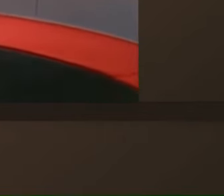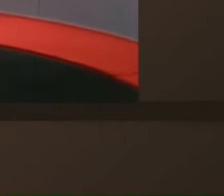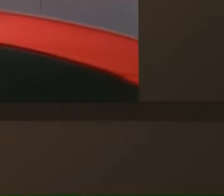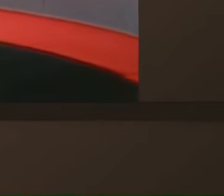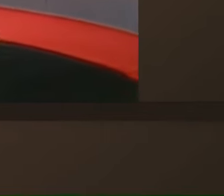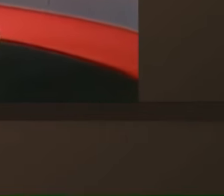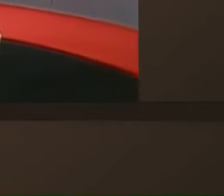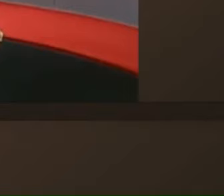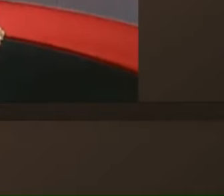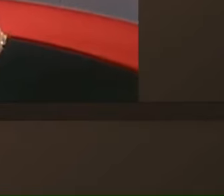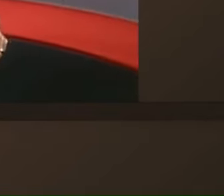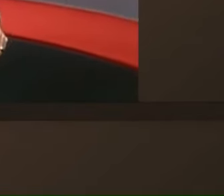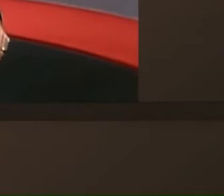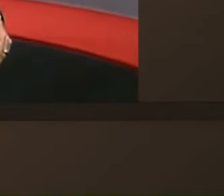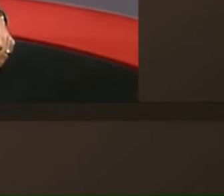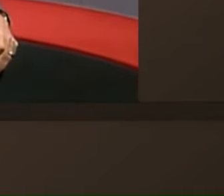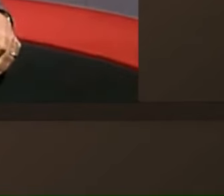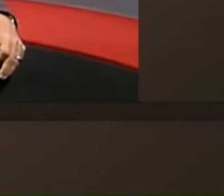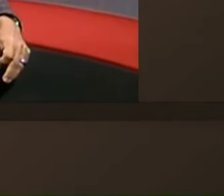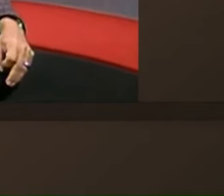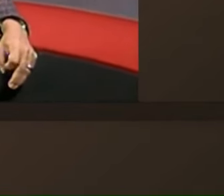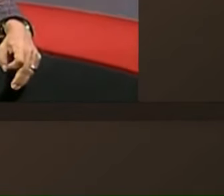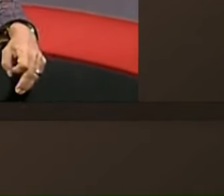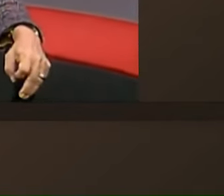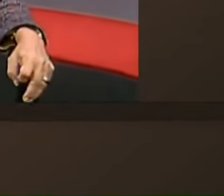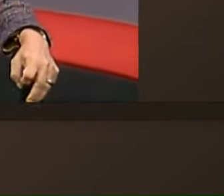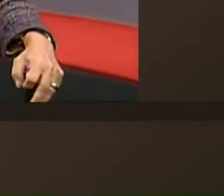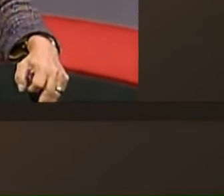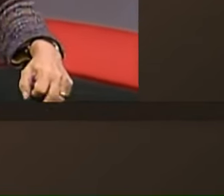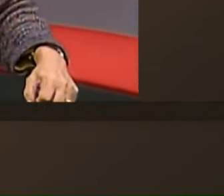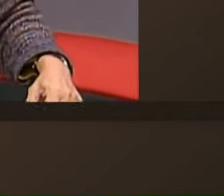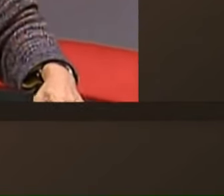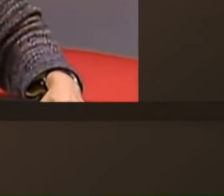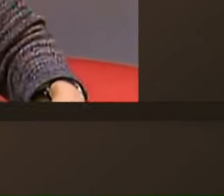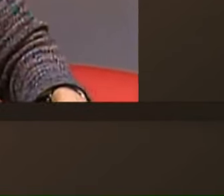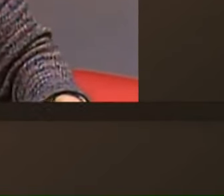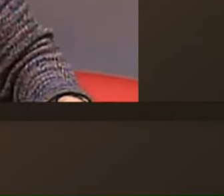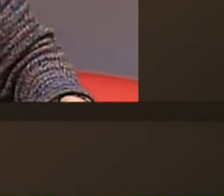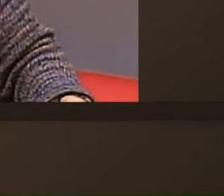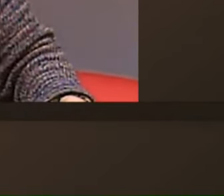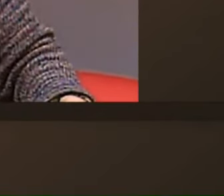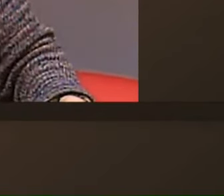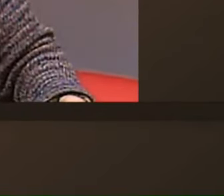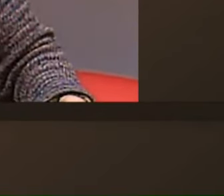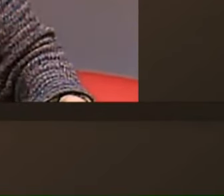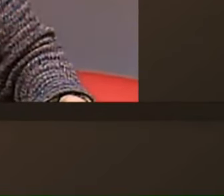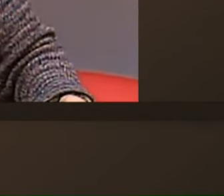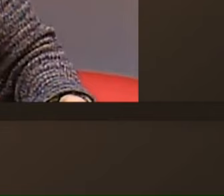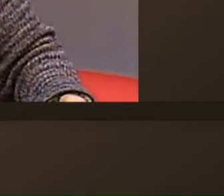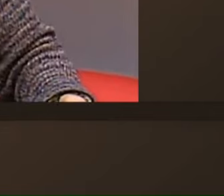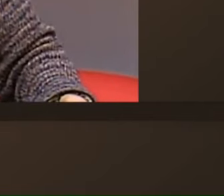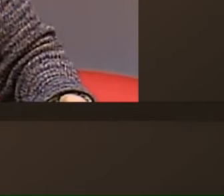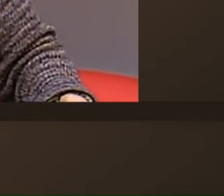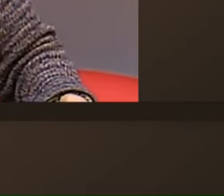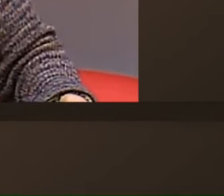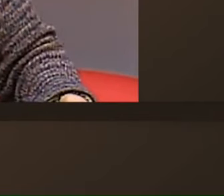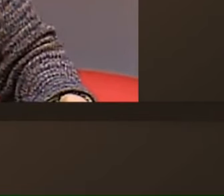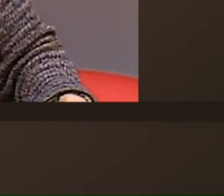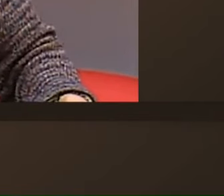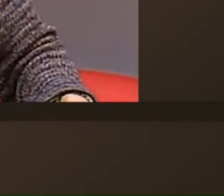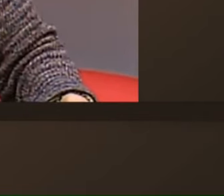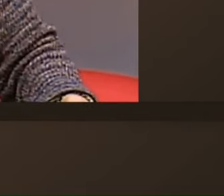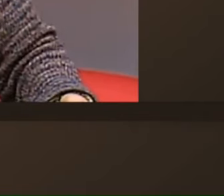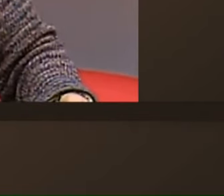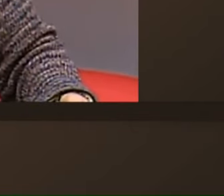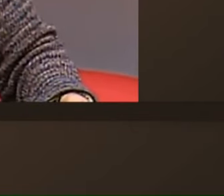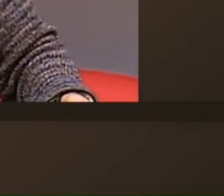não vai legal. E aí, Matinas, a imprensa tem uma responsabilidade central. Não pode desinformar.